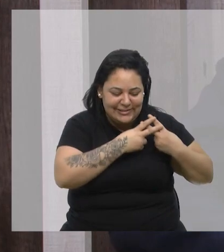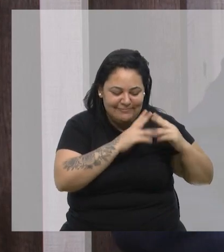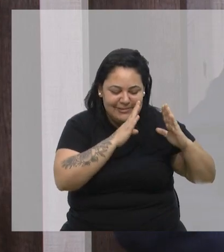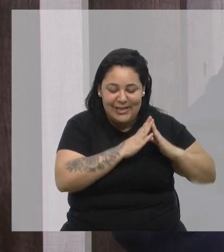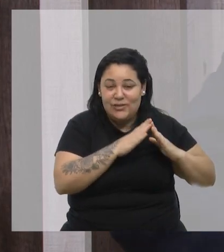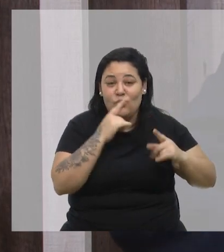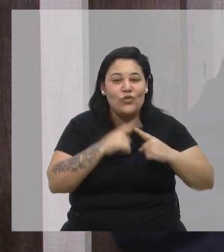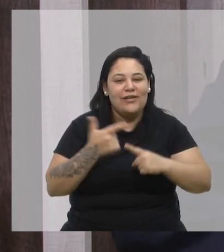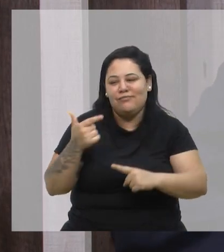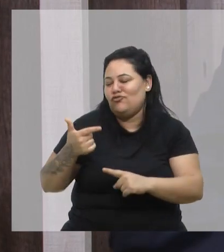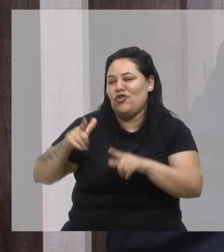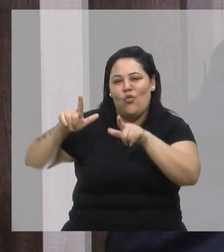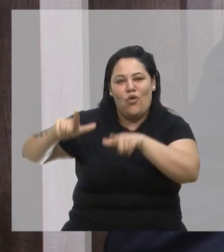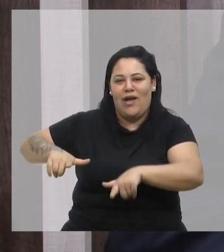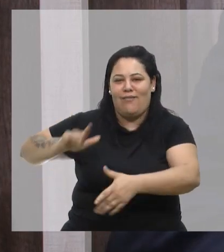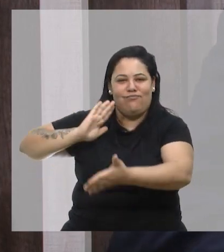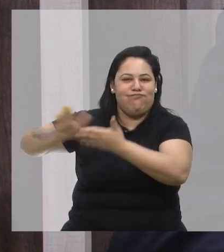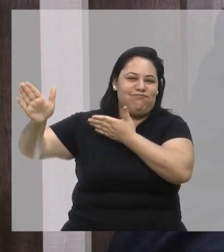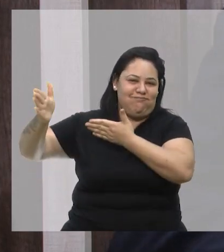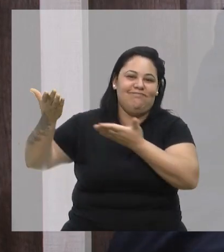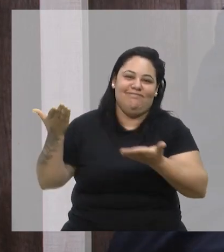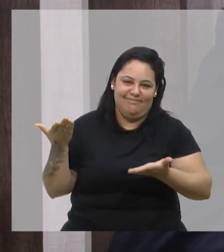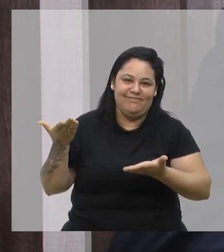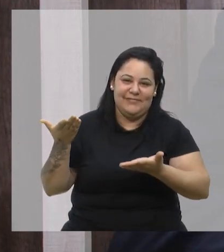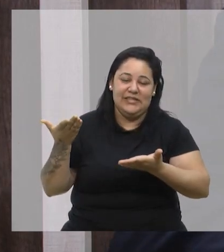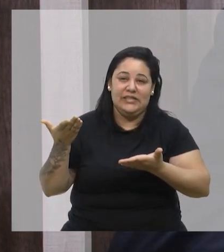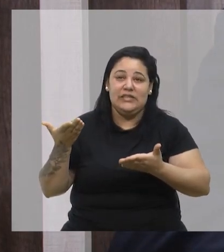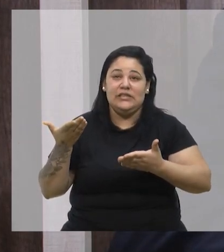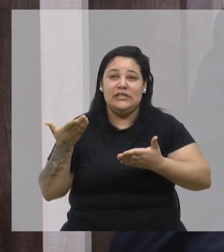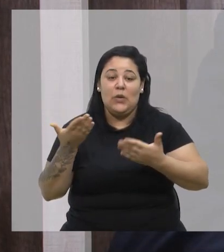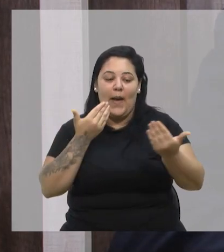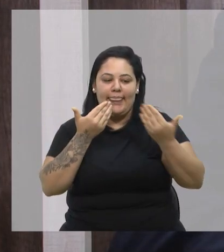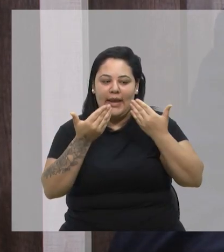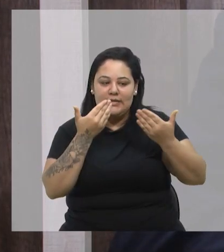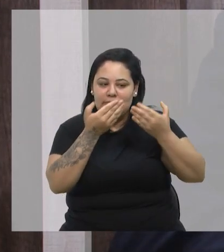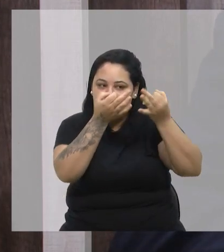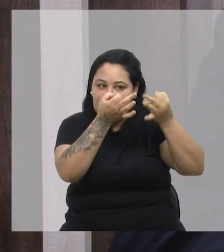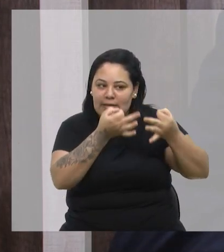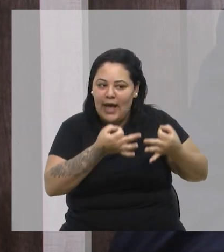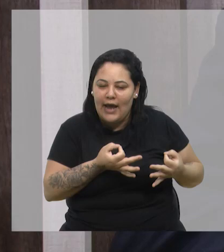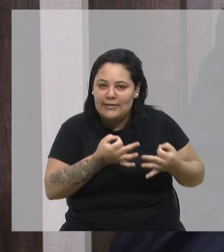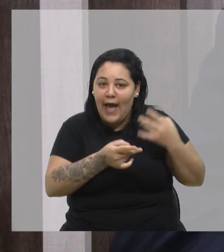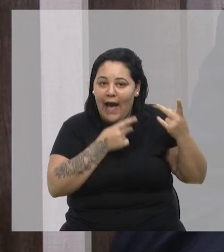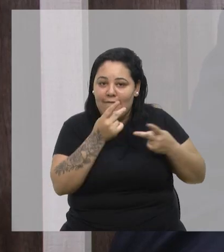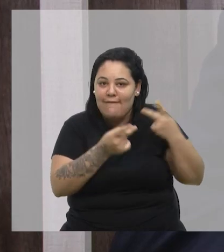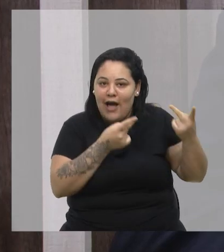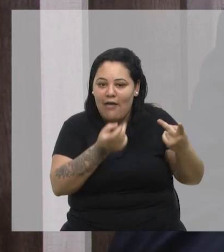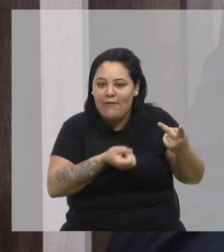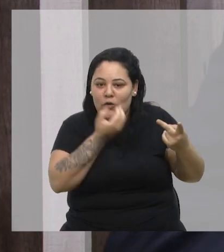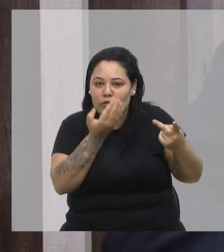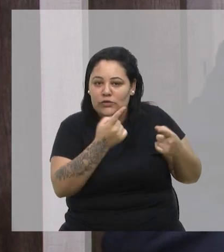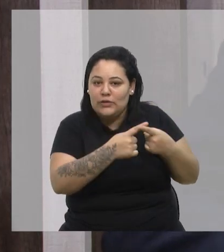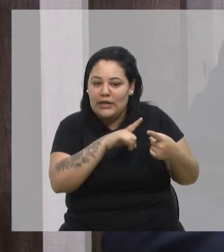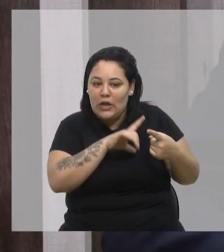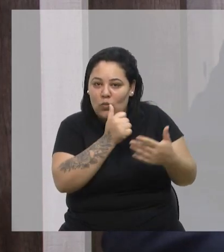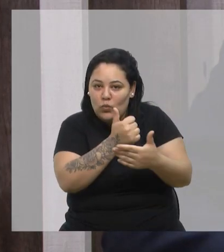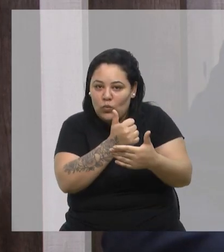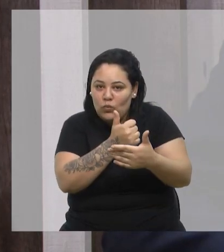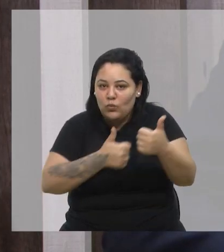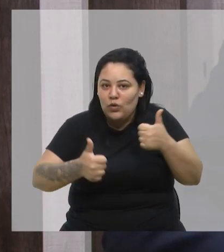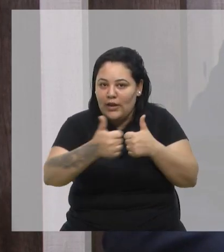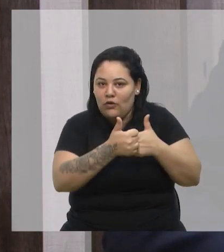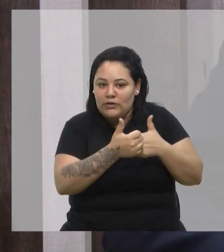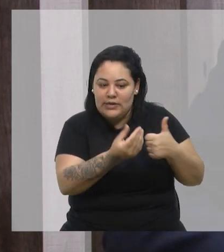propriedades porque não tinham muito para onde ir. E, baseado nesse formato, o conto vai problematizando isso a partir de